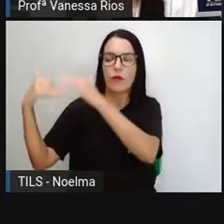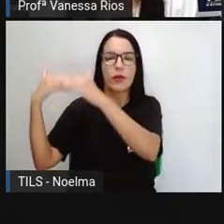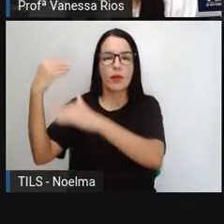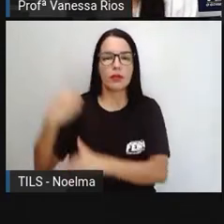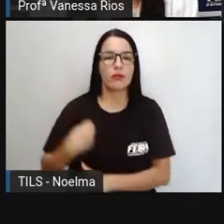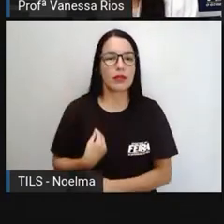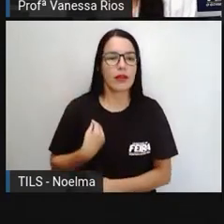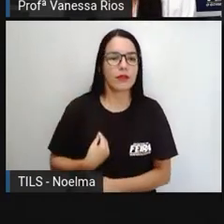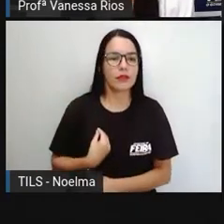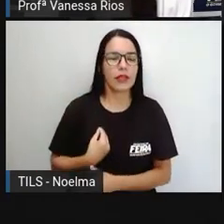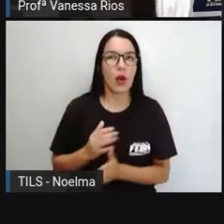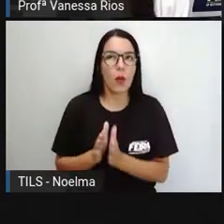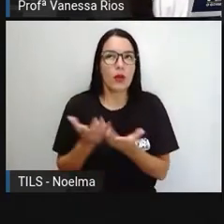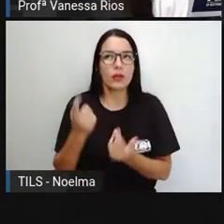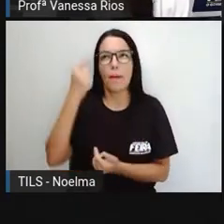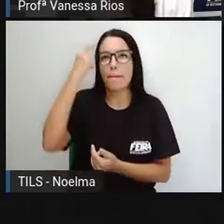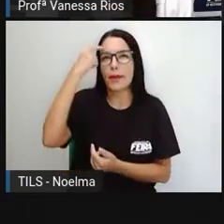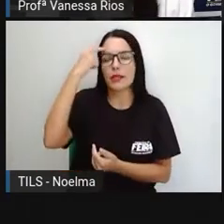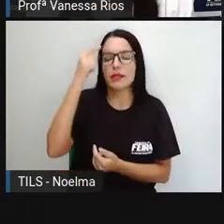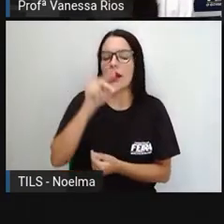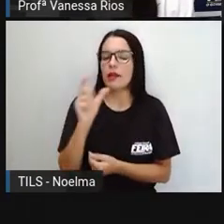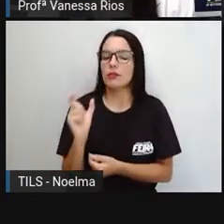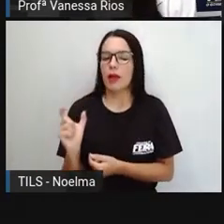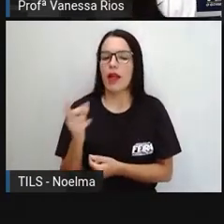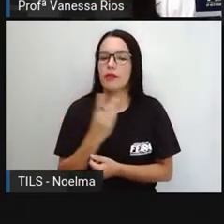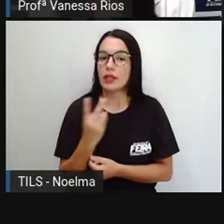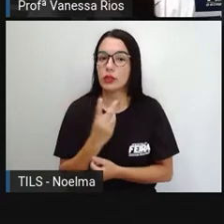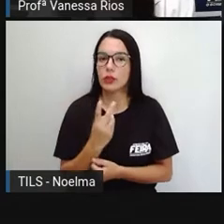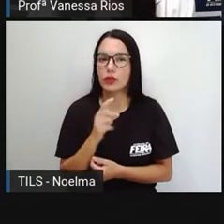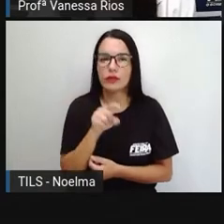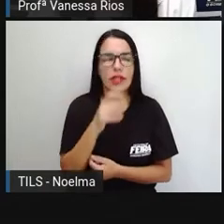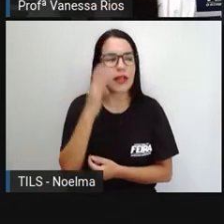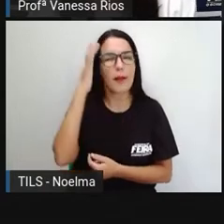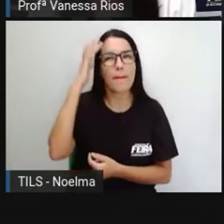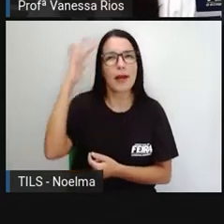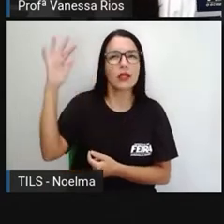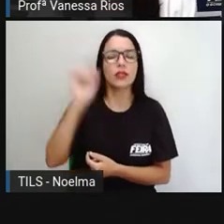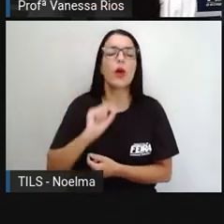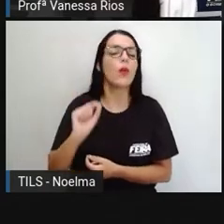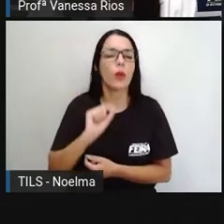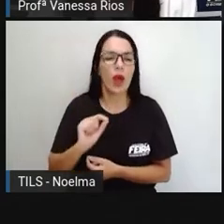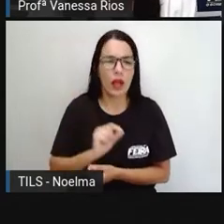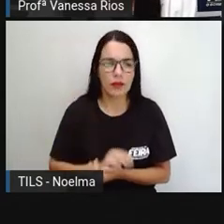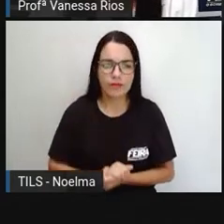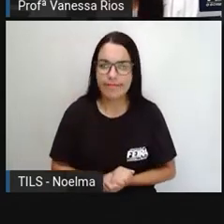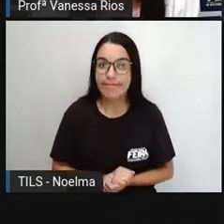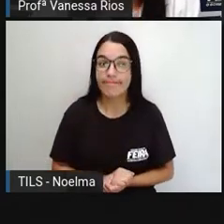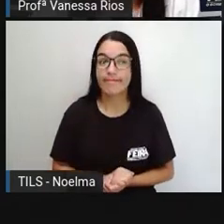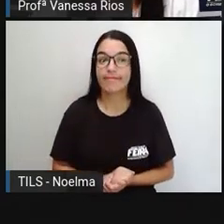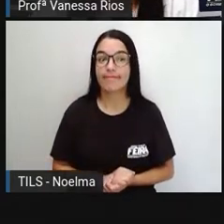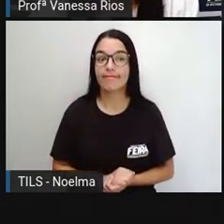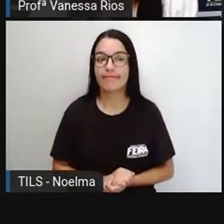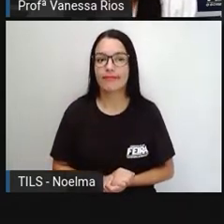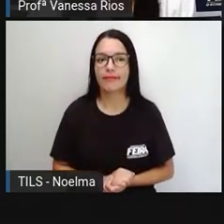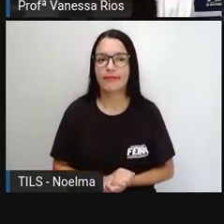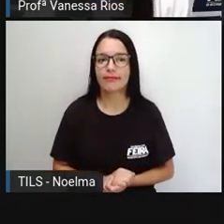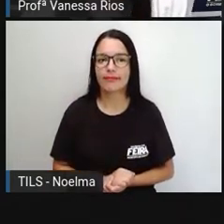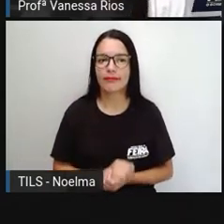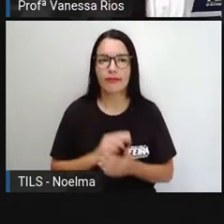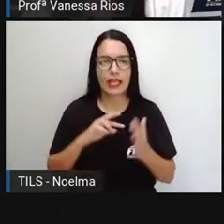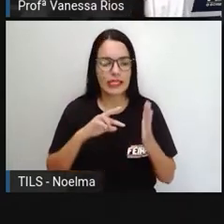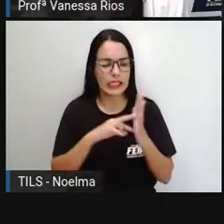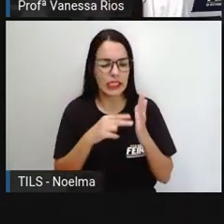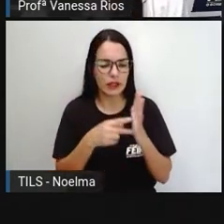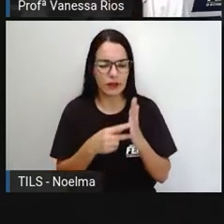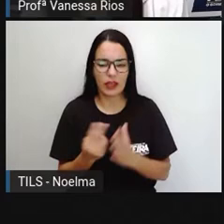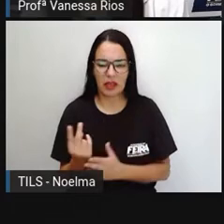gente pensa em nomadismo e sedentarismo, o que é que vocês imaginam que essas palavras vão tratar? Significam